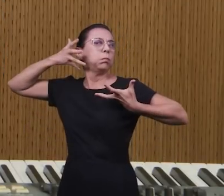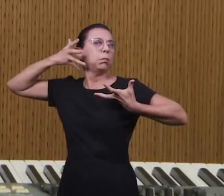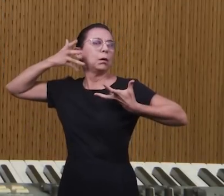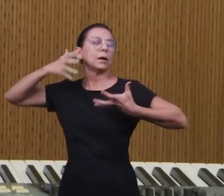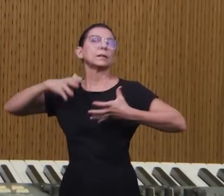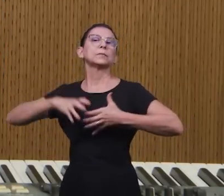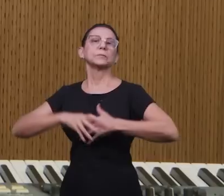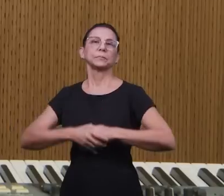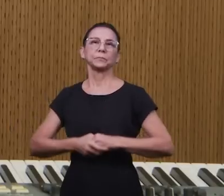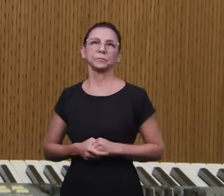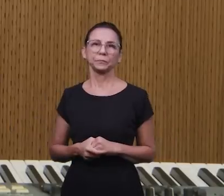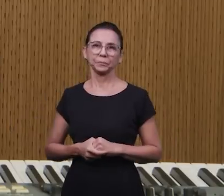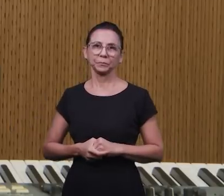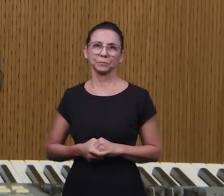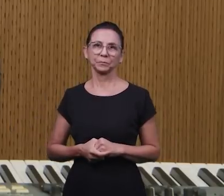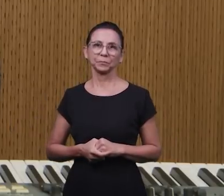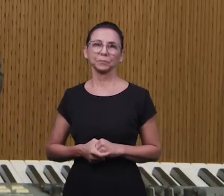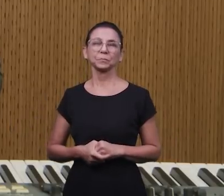mole